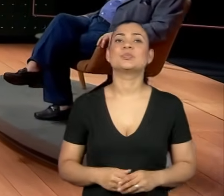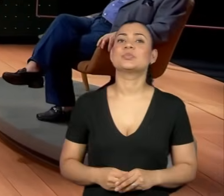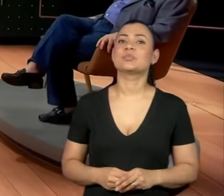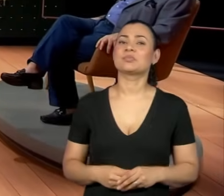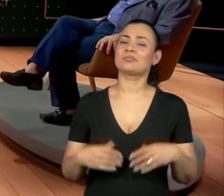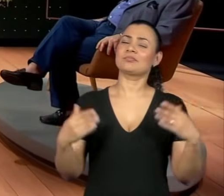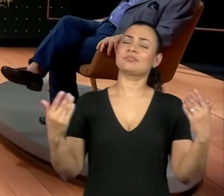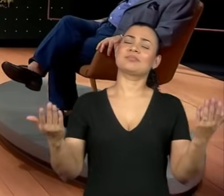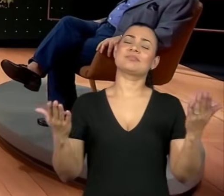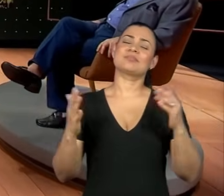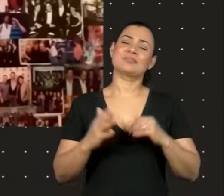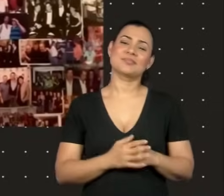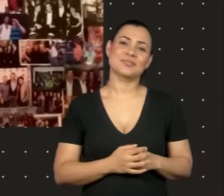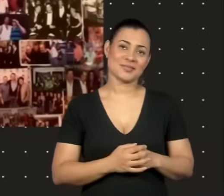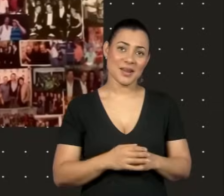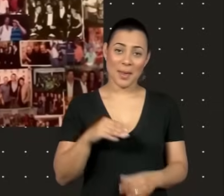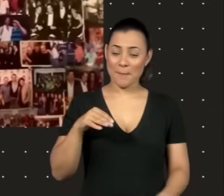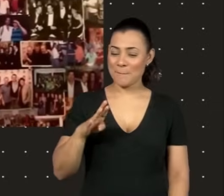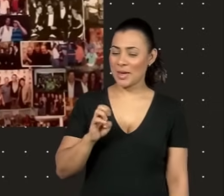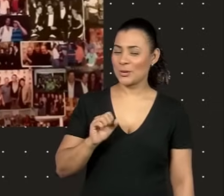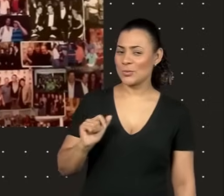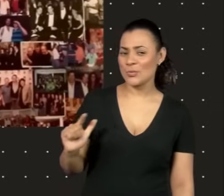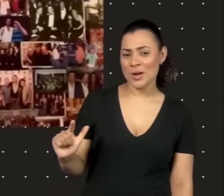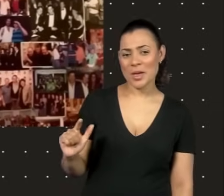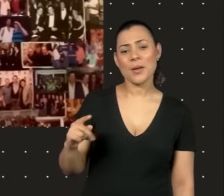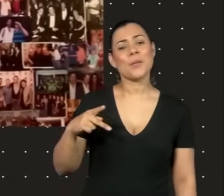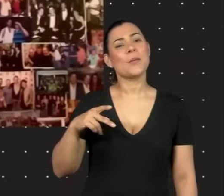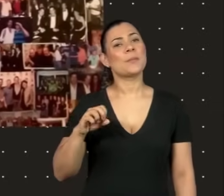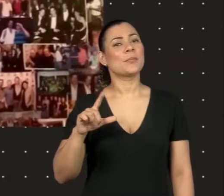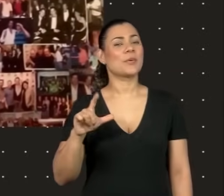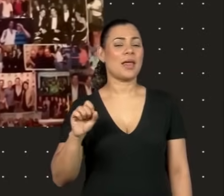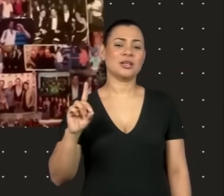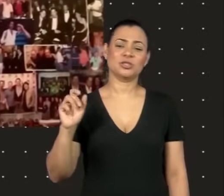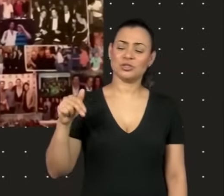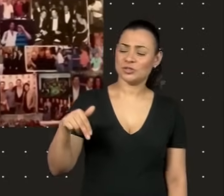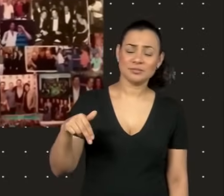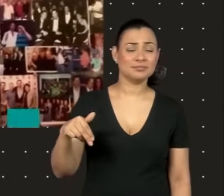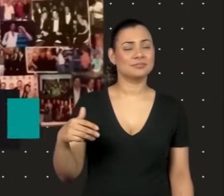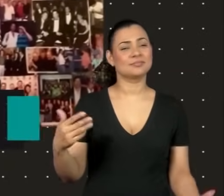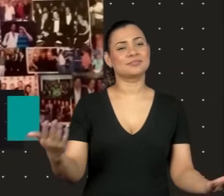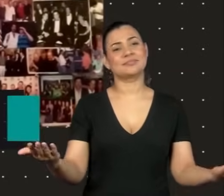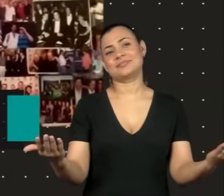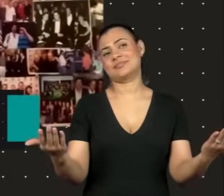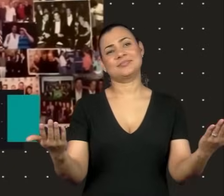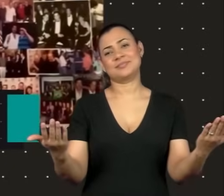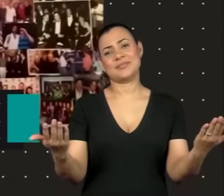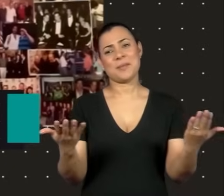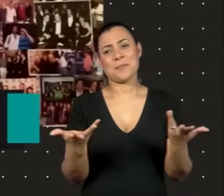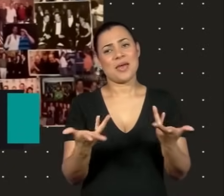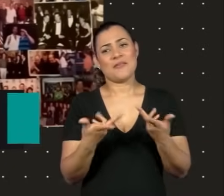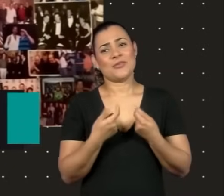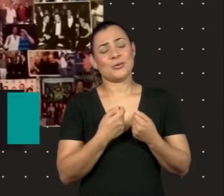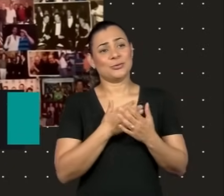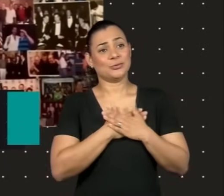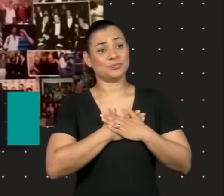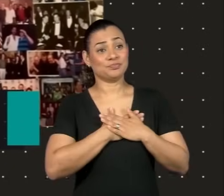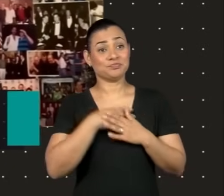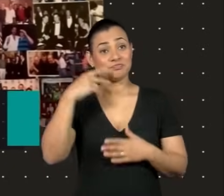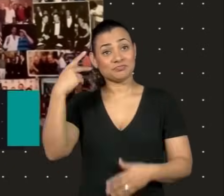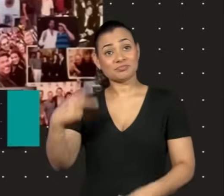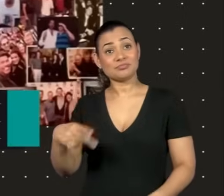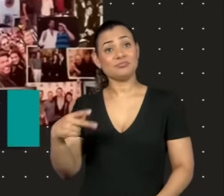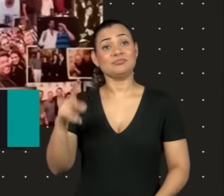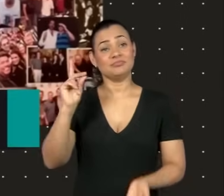Falar do Dr. Manuel Valtevar Poladin é a coisa mais fácil para mim. Mas no meu caso, ele é o